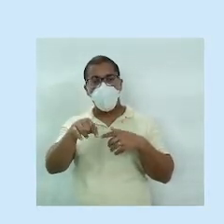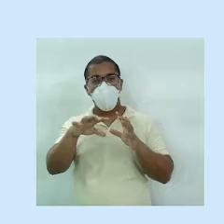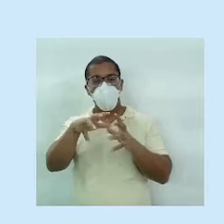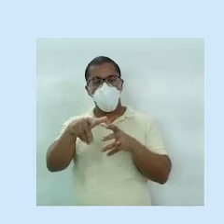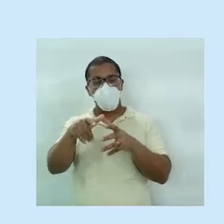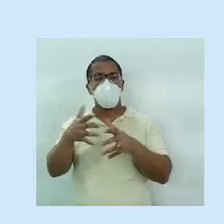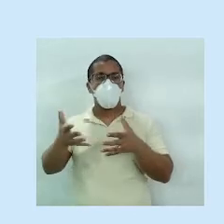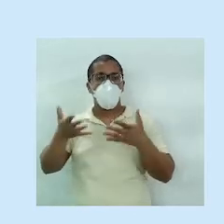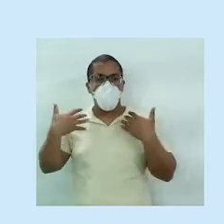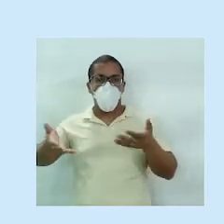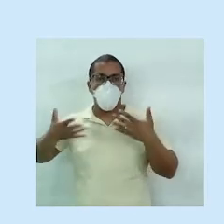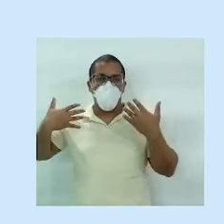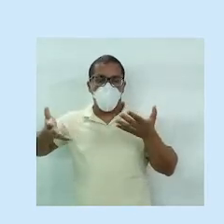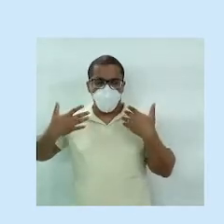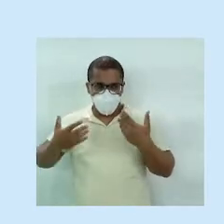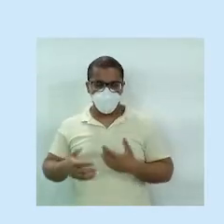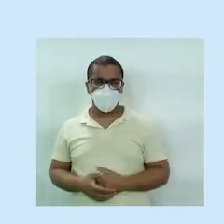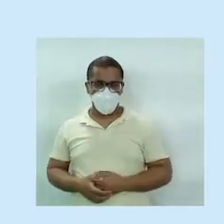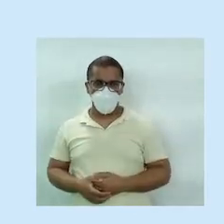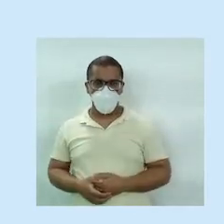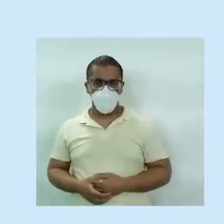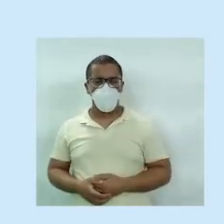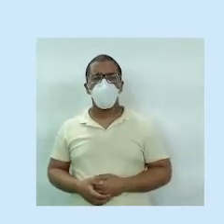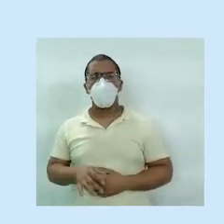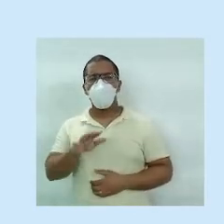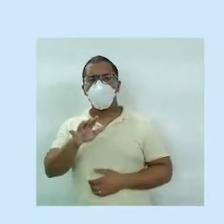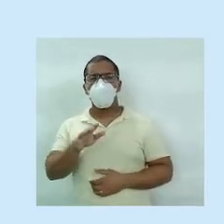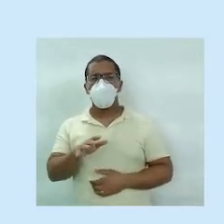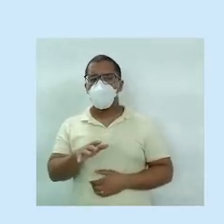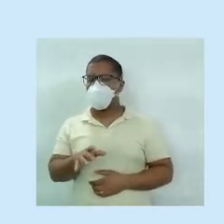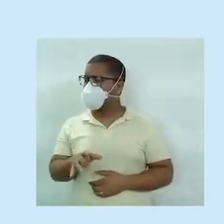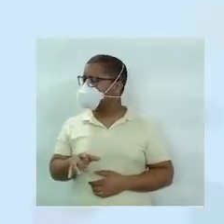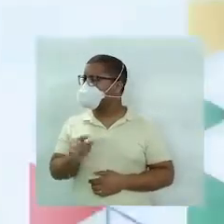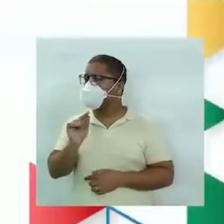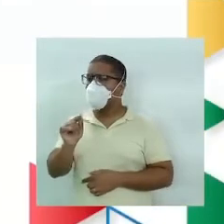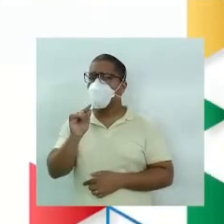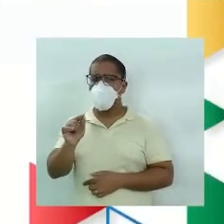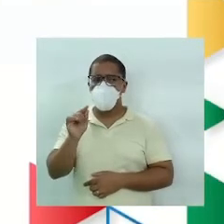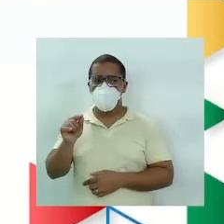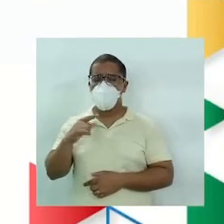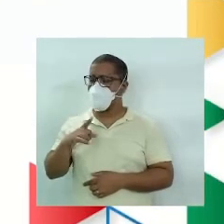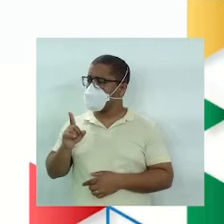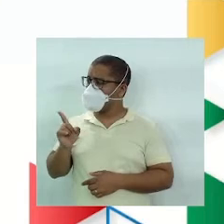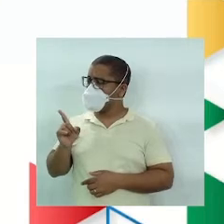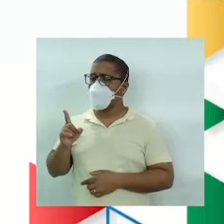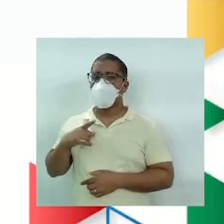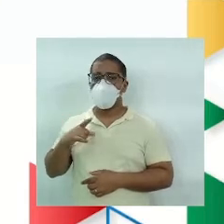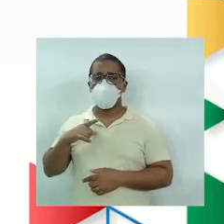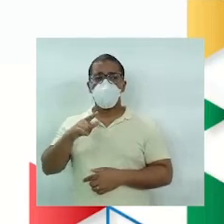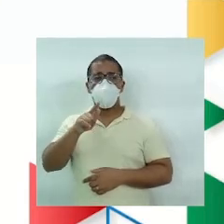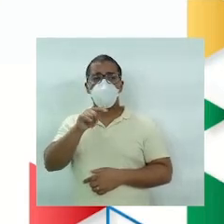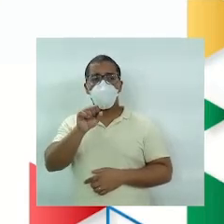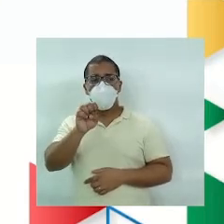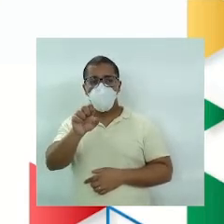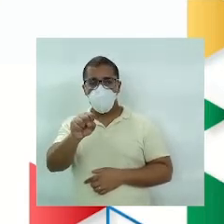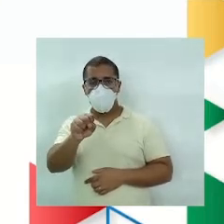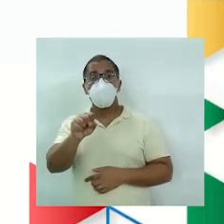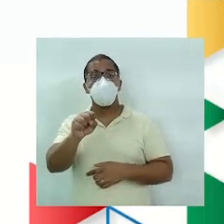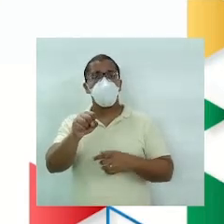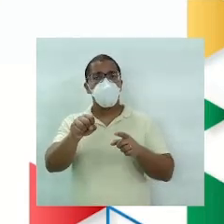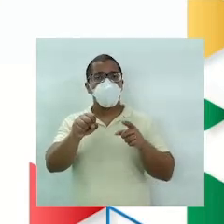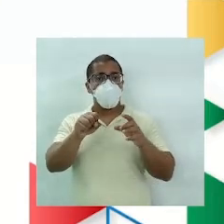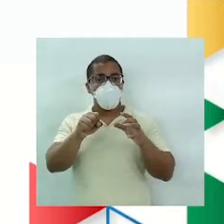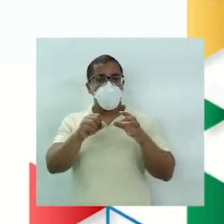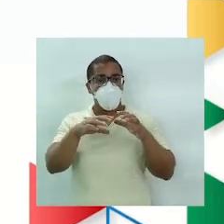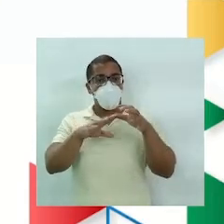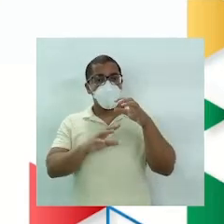lá, na próxima tela. O efeito estufa. Com esse acúmulo de gases, mais quantidade de calor está